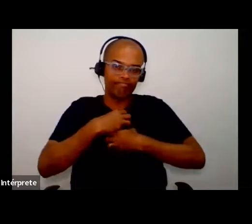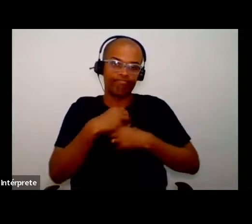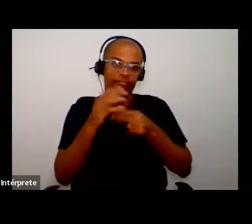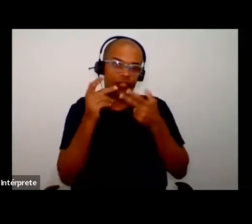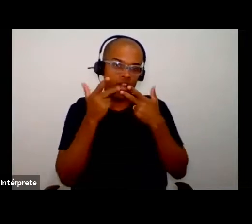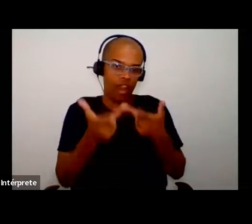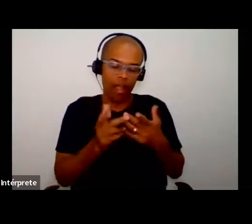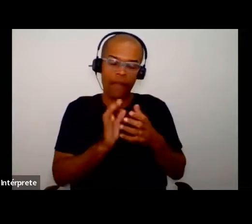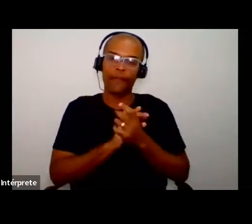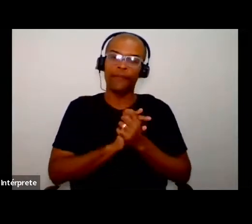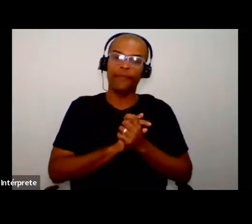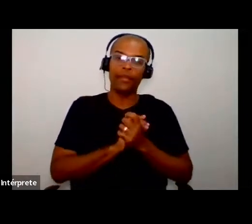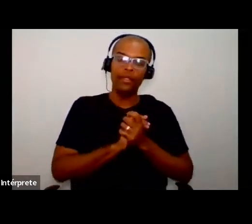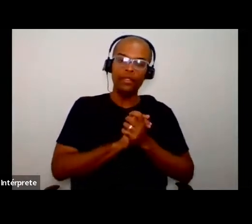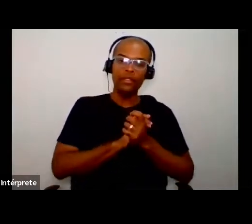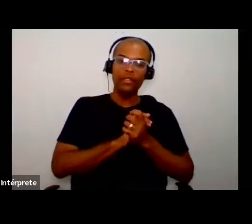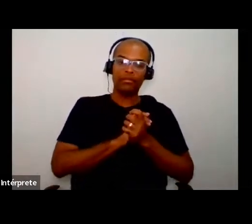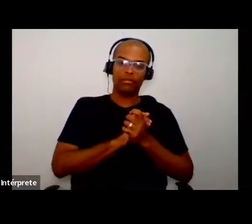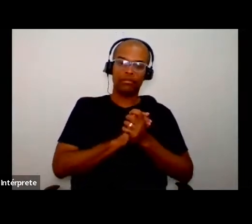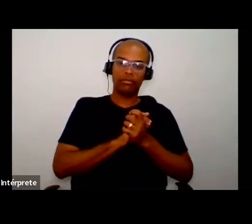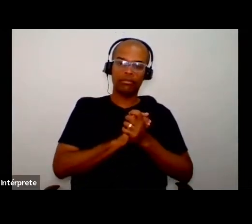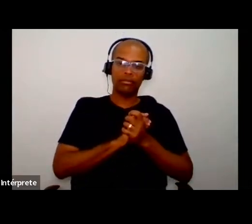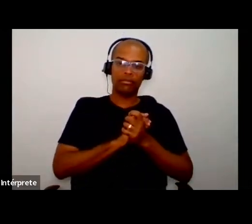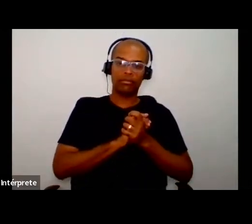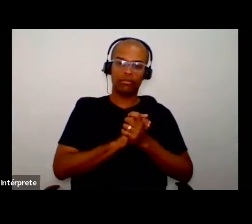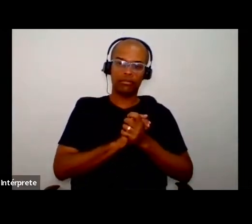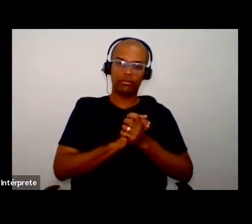dizer, né? Na organização